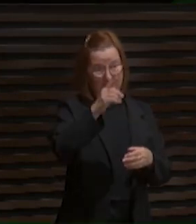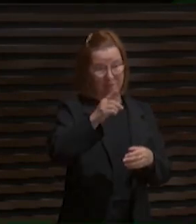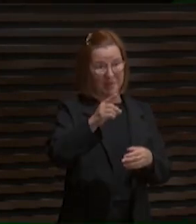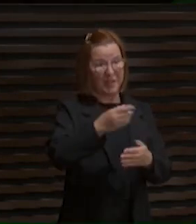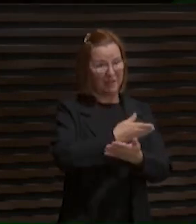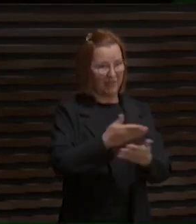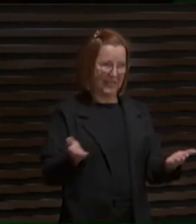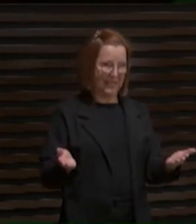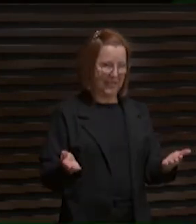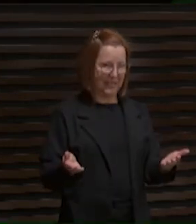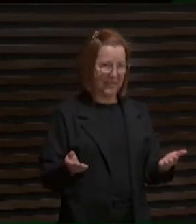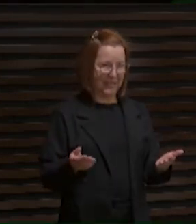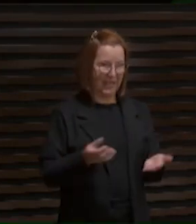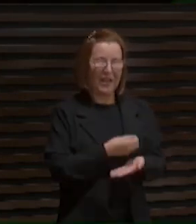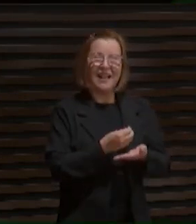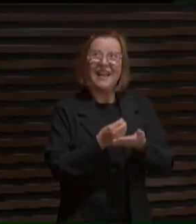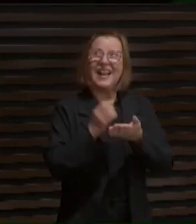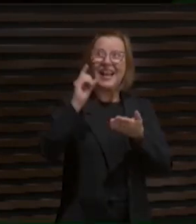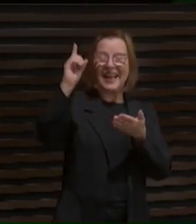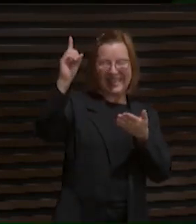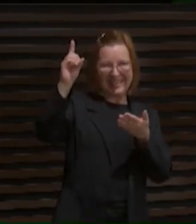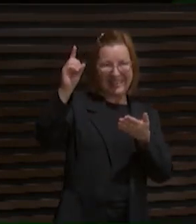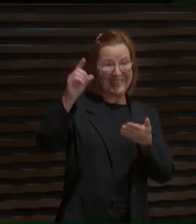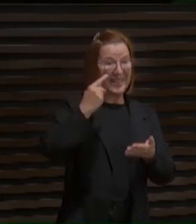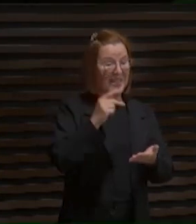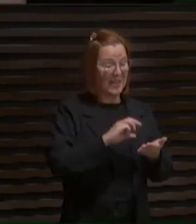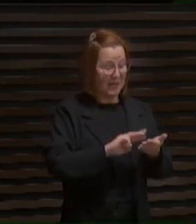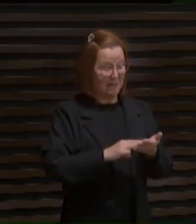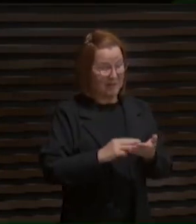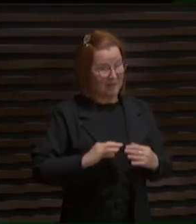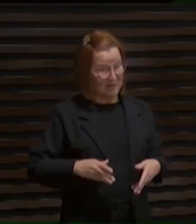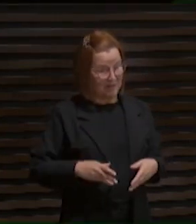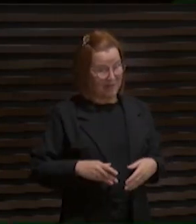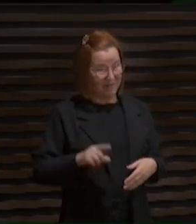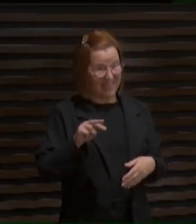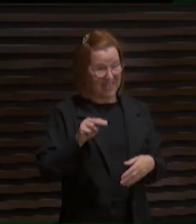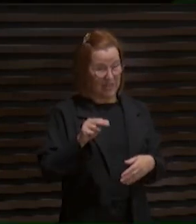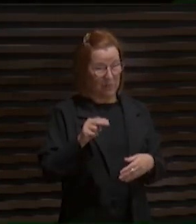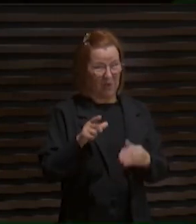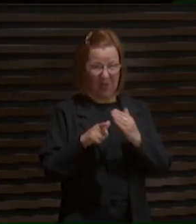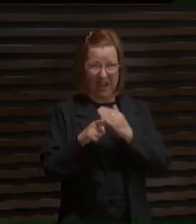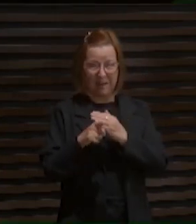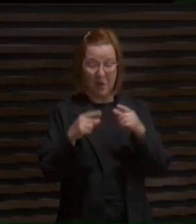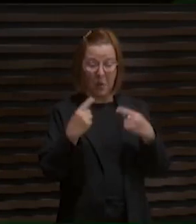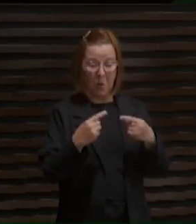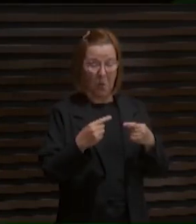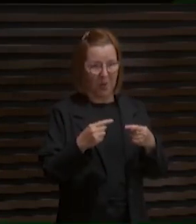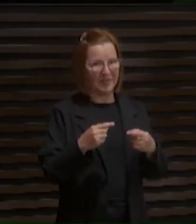ofereçam sim a Deus. E ofereça os seus membros como armas do Senhor na luta contra o pecado. Por